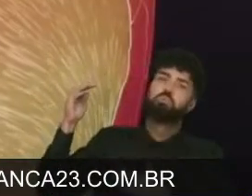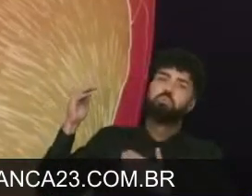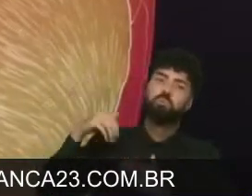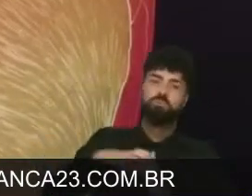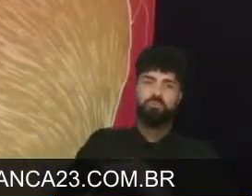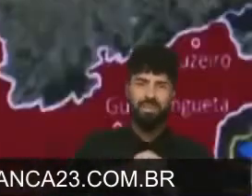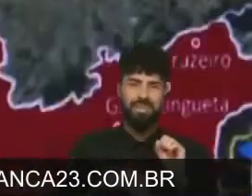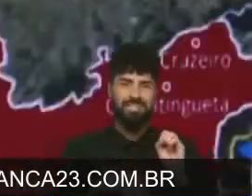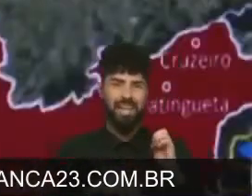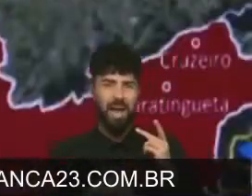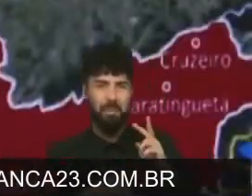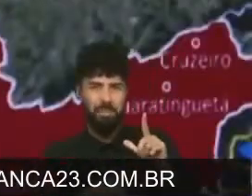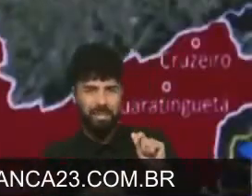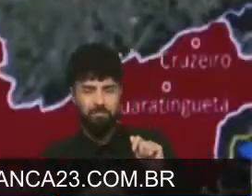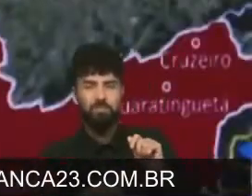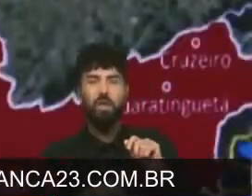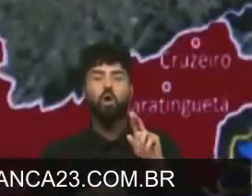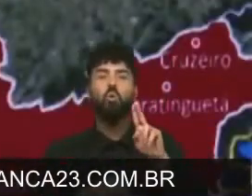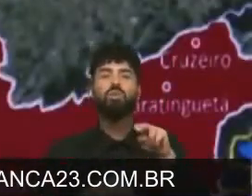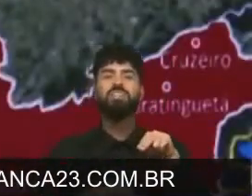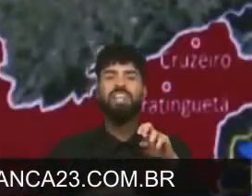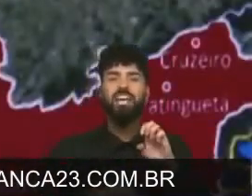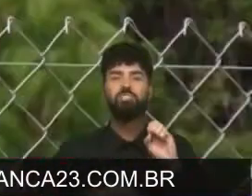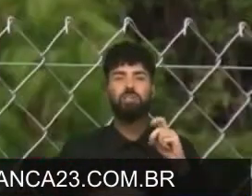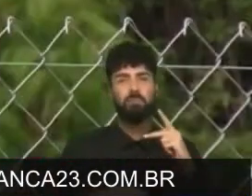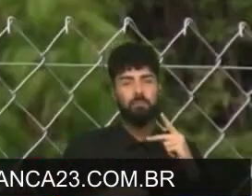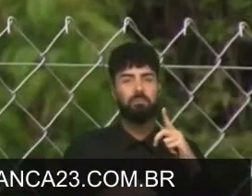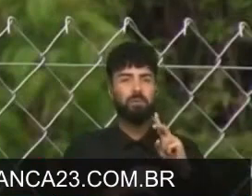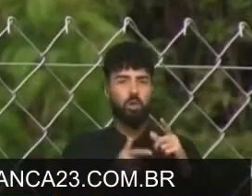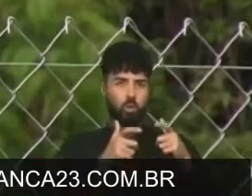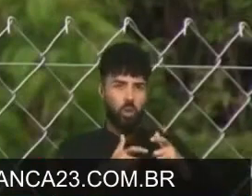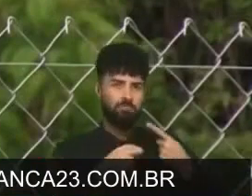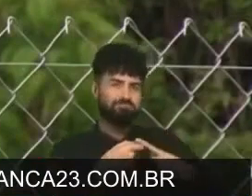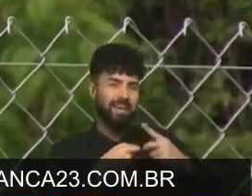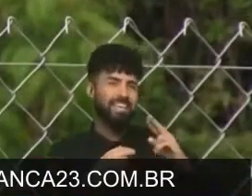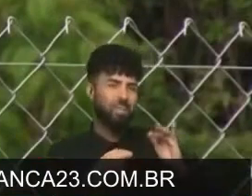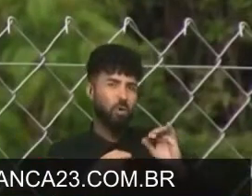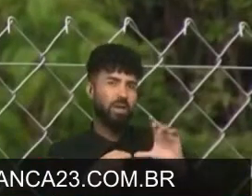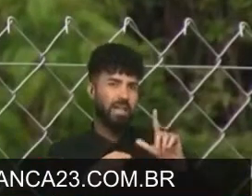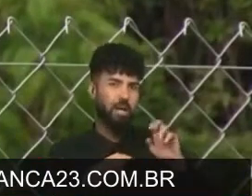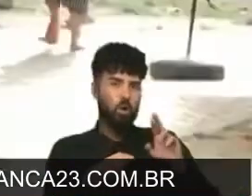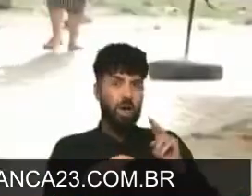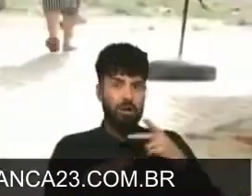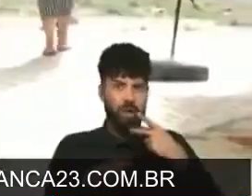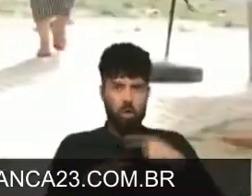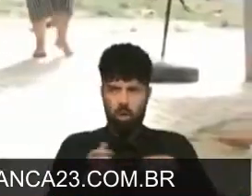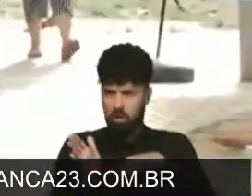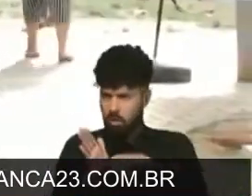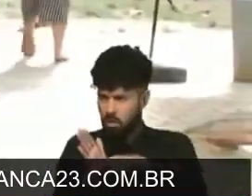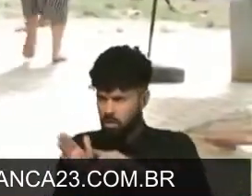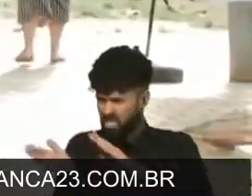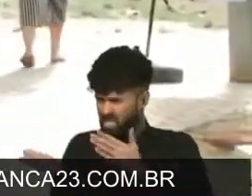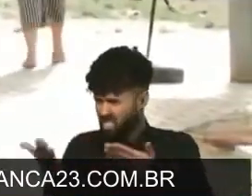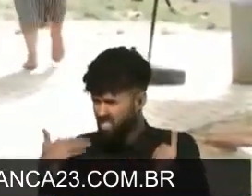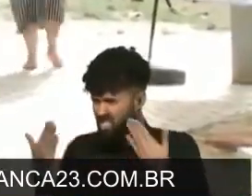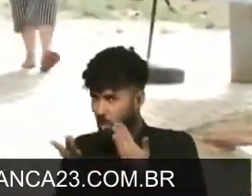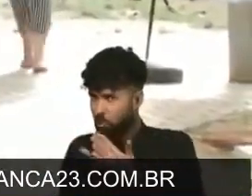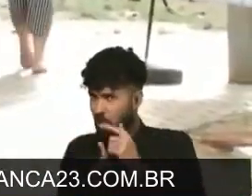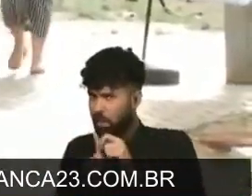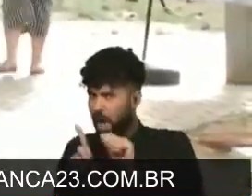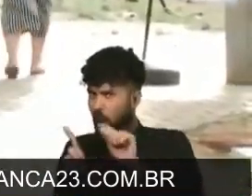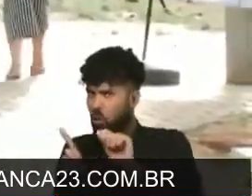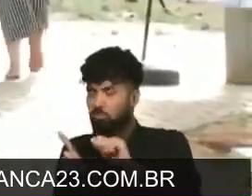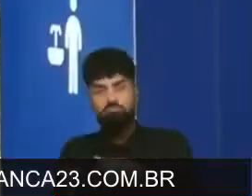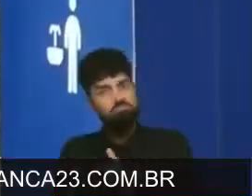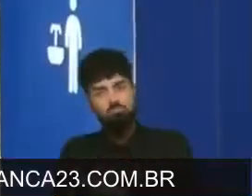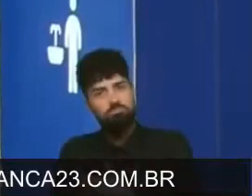da Unesp de Rio Claro, o calor intenso esse ano começou em agosto, o que é atípico. Já faz alguns anos que todo